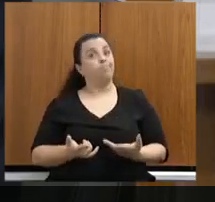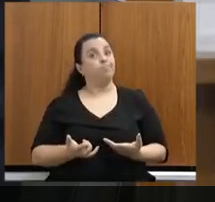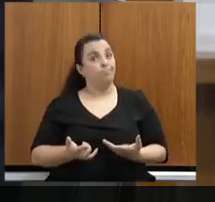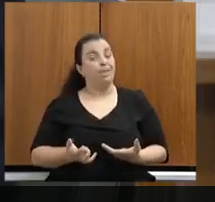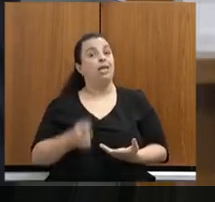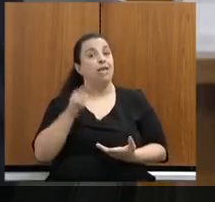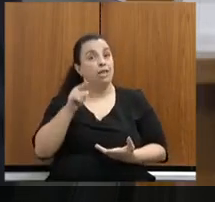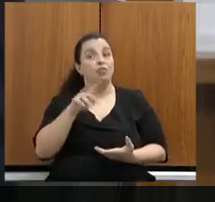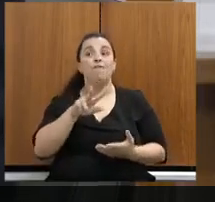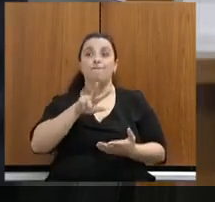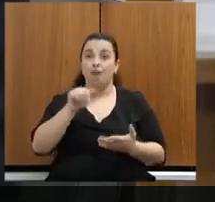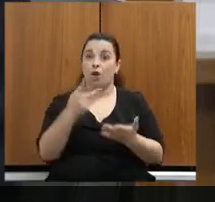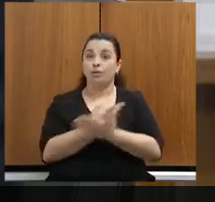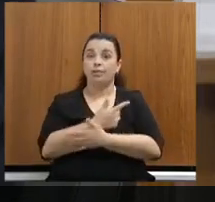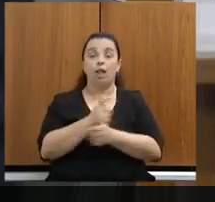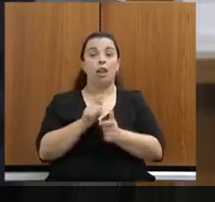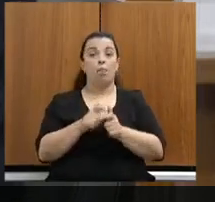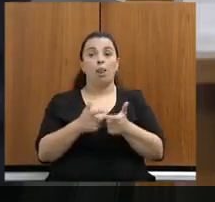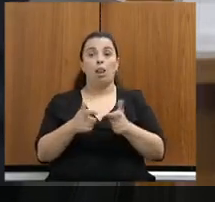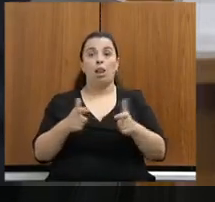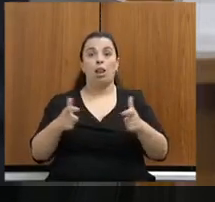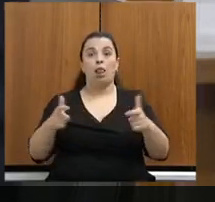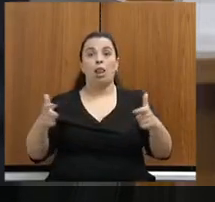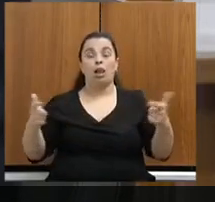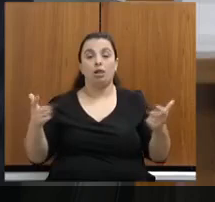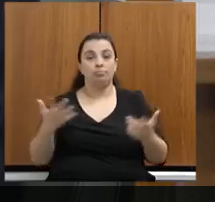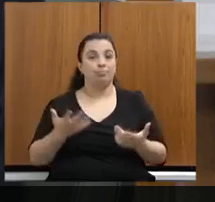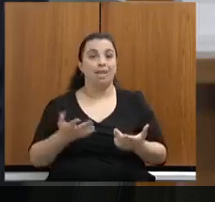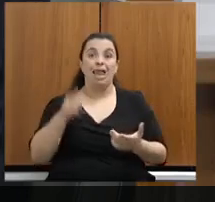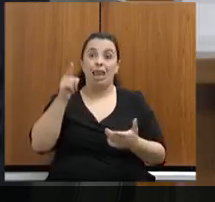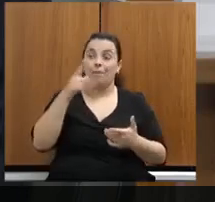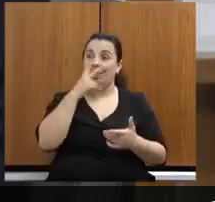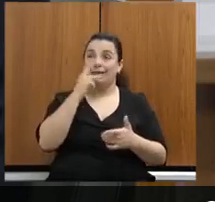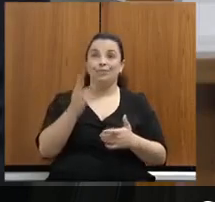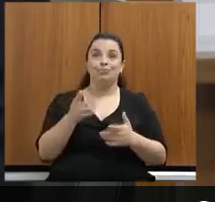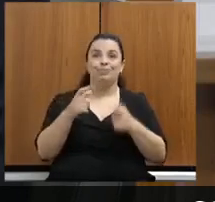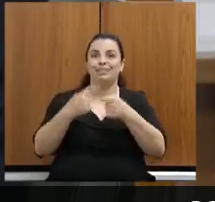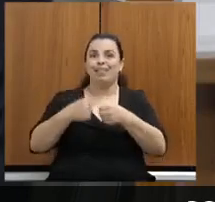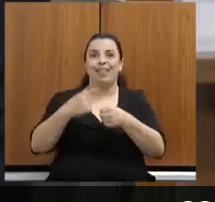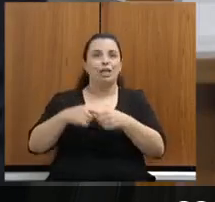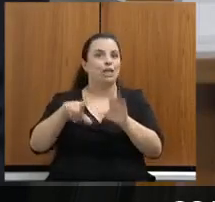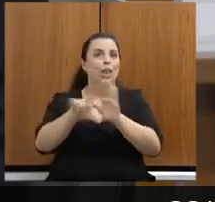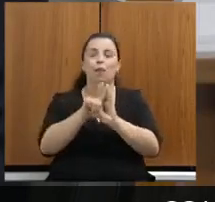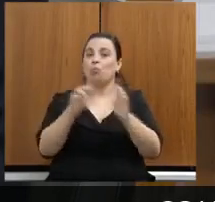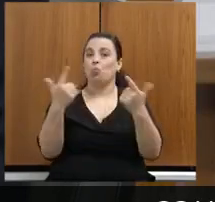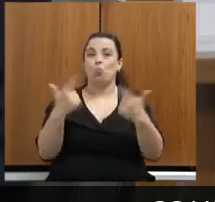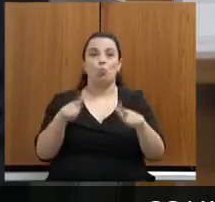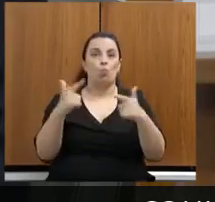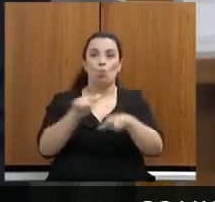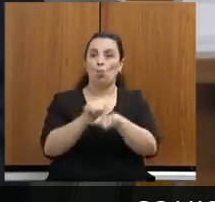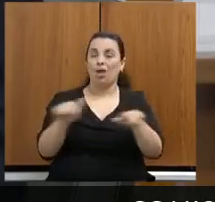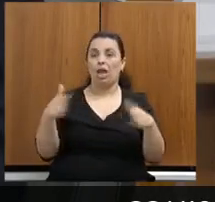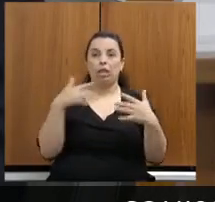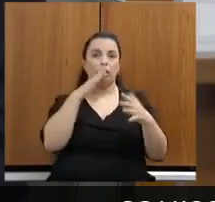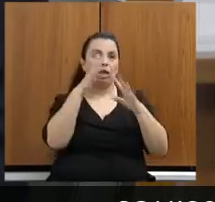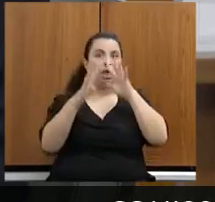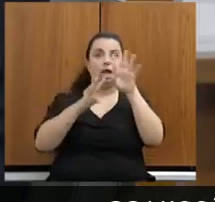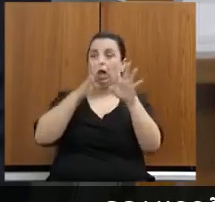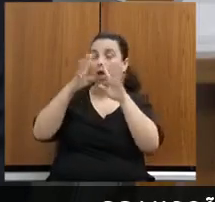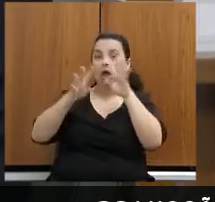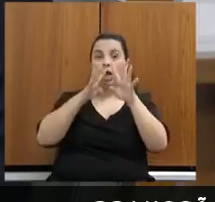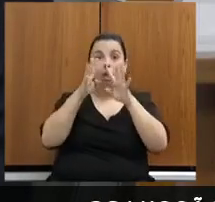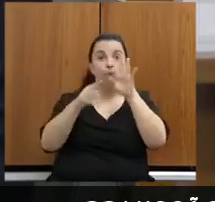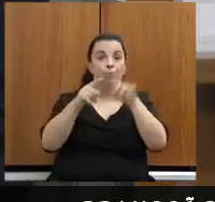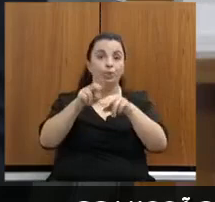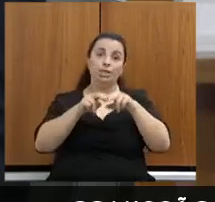porque lá agora virou realmente uma cidade sem lei porque a polícia não pode impulsionar não só chefes de facções criminosas de outros estados